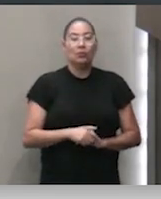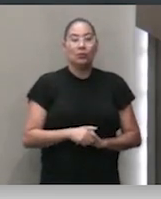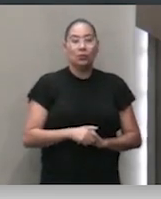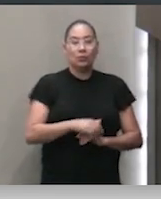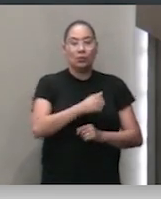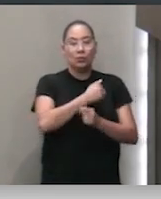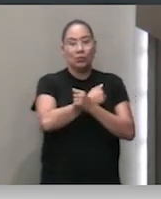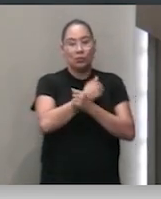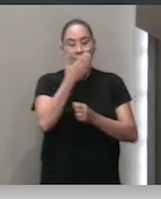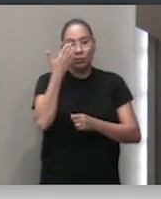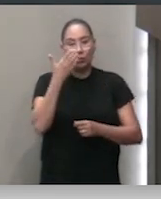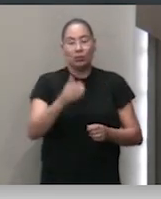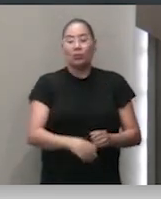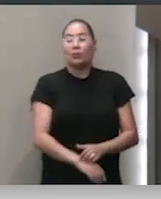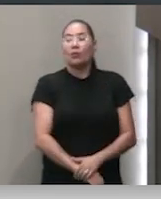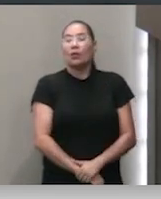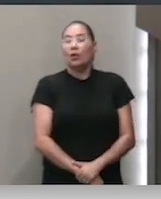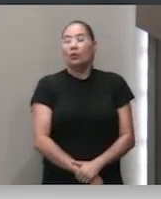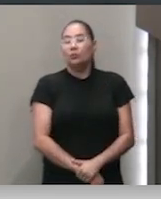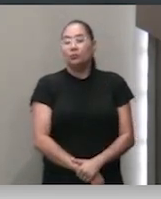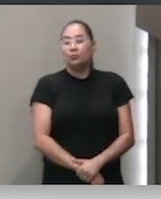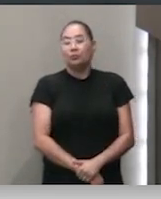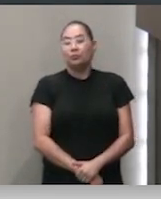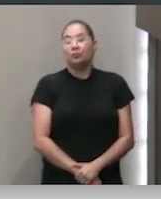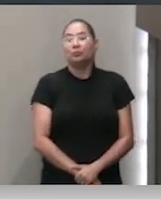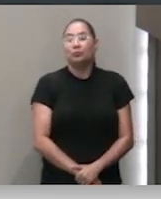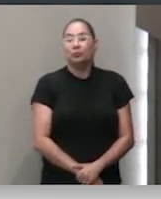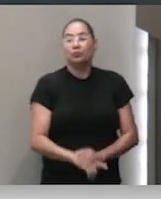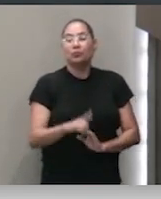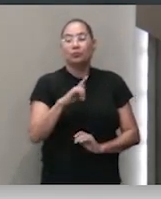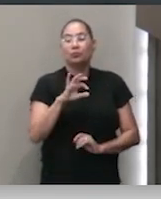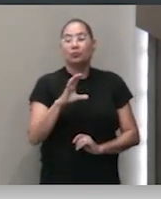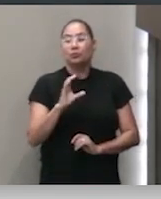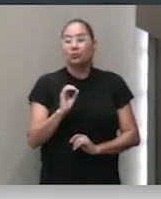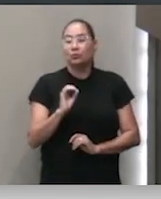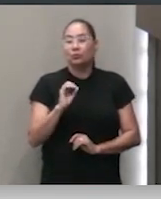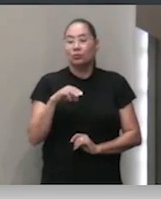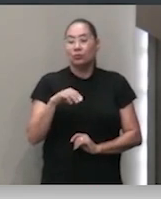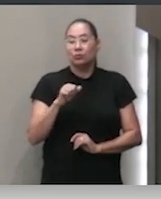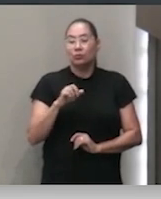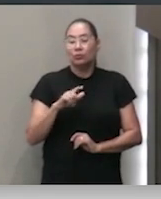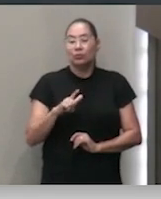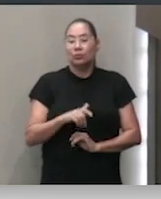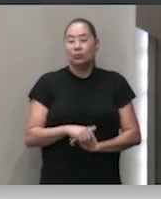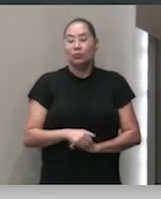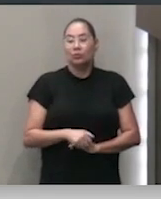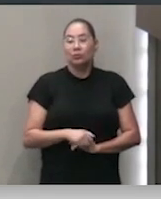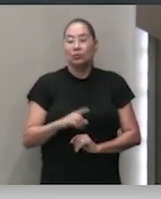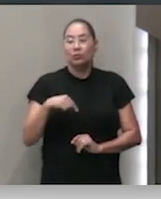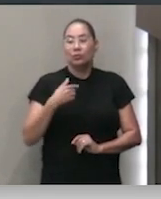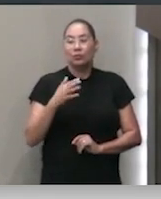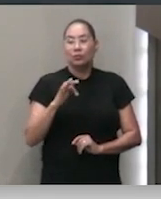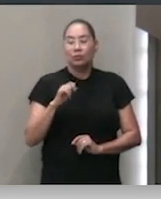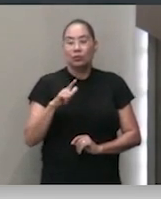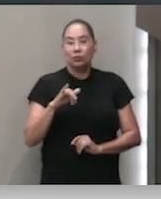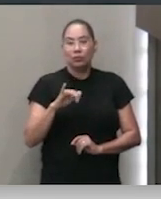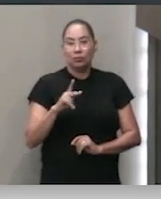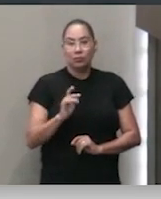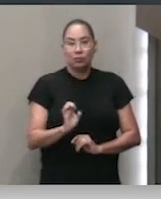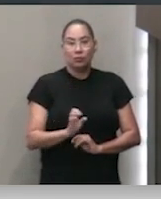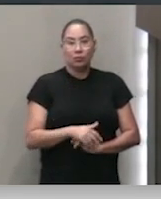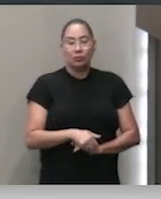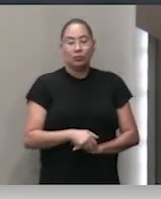muito obrigado. Muito bem, próximo inscrito, vereador Gilmar Joel Fuga, ausente. Próximo inscrito, Felipe